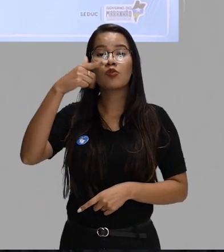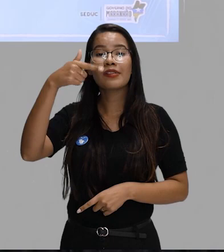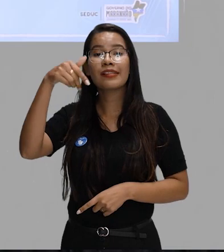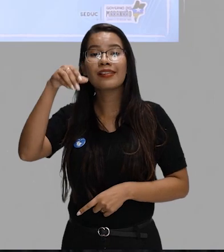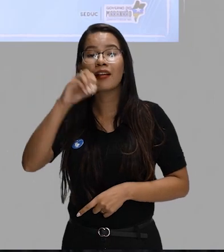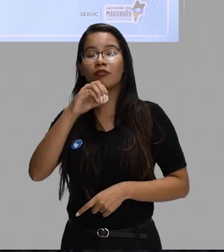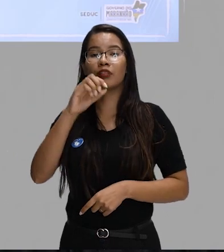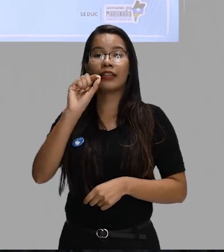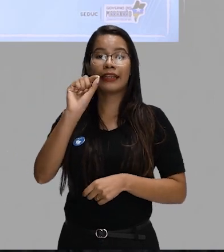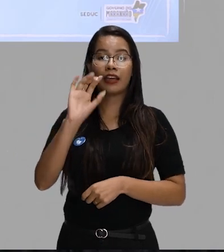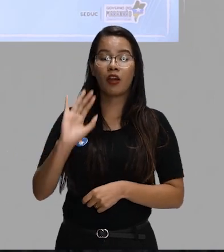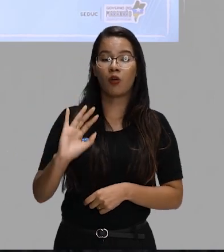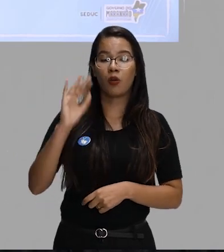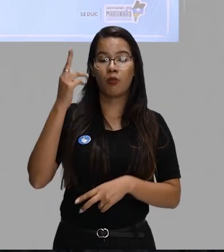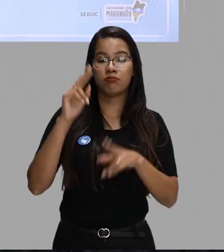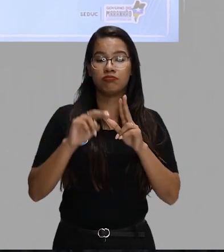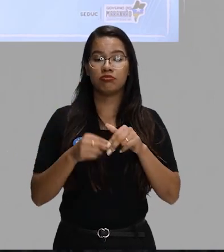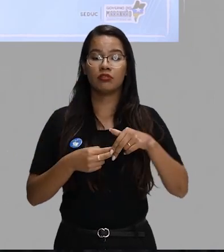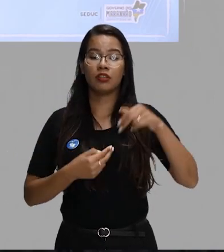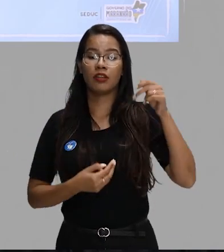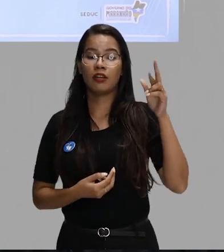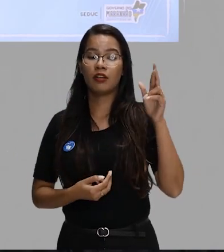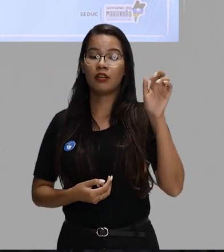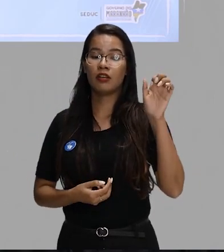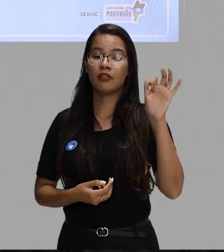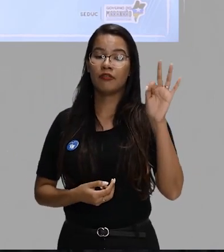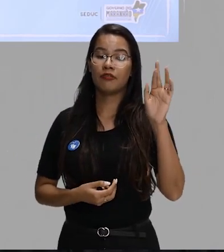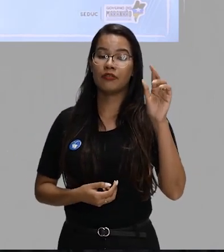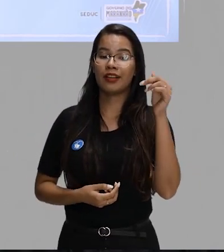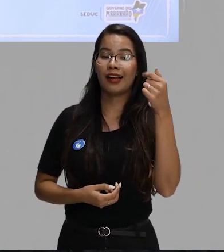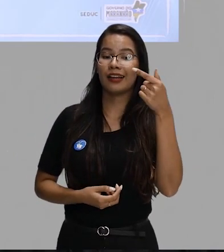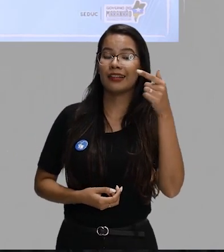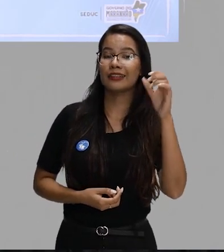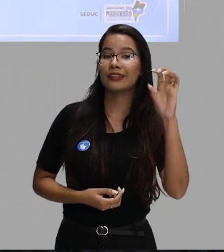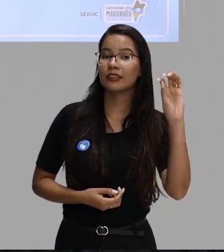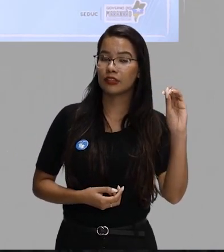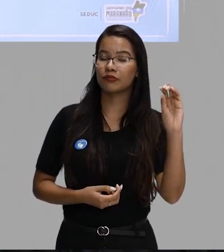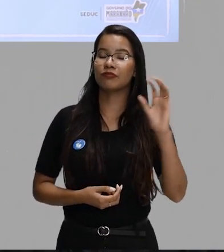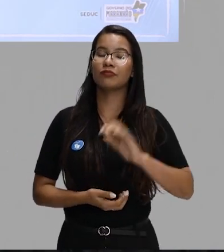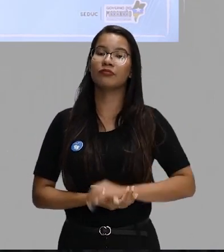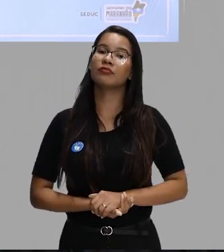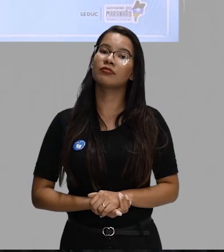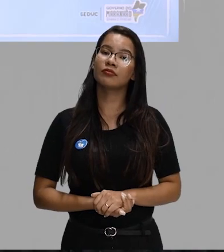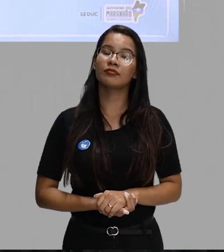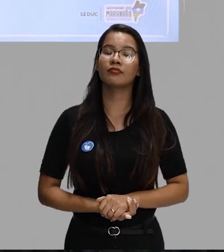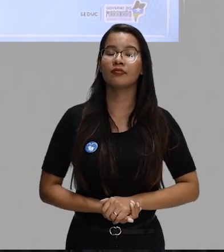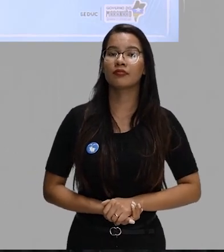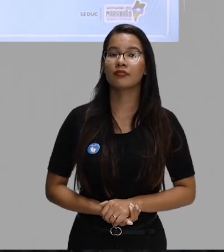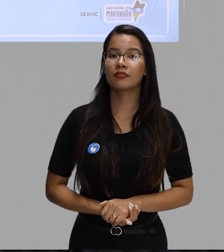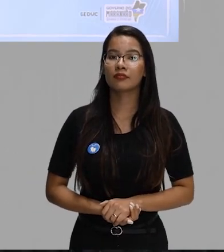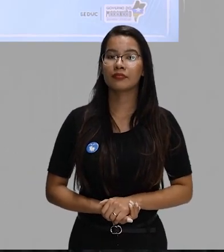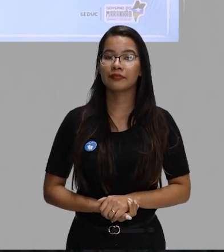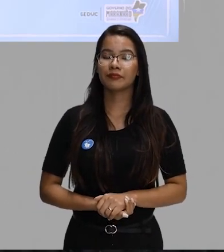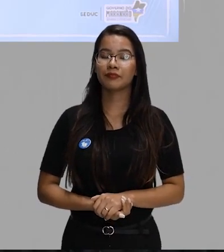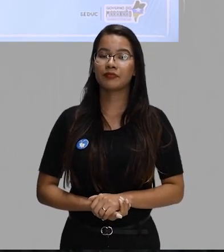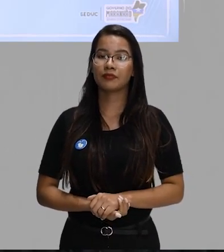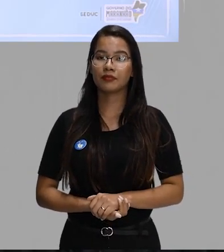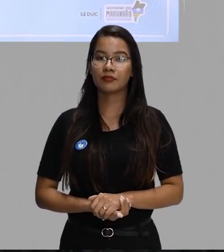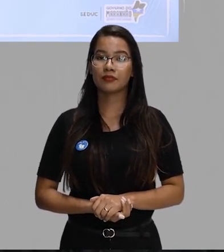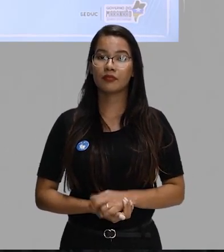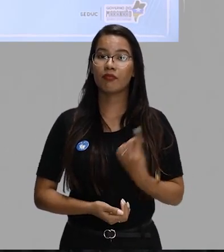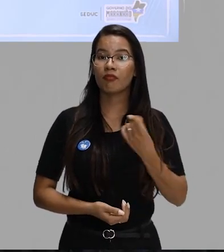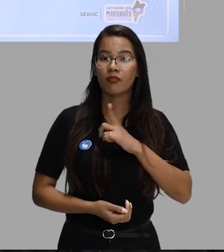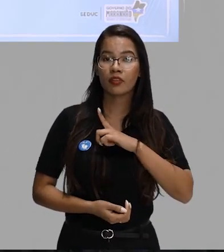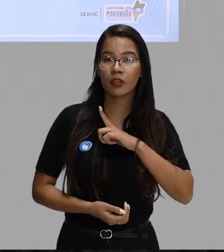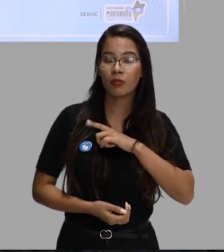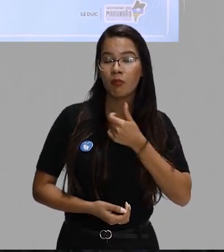Ok? Então, esses fenômenos eles acontecem justamente por causa deste fenômeno físico que é a refração. Nós